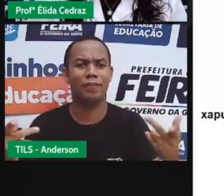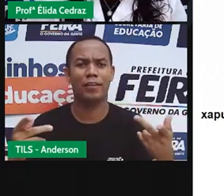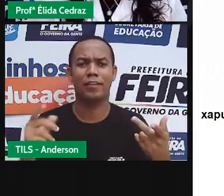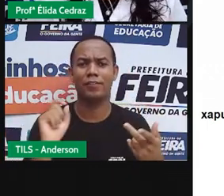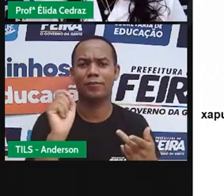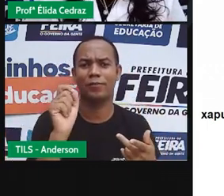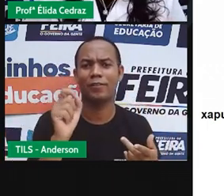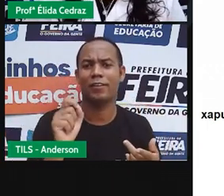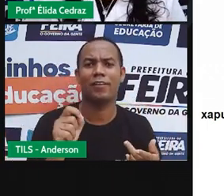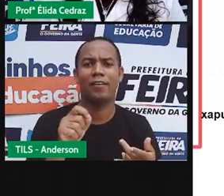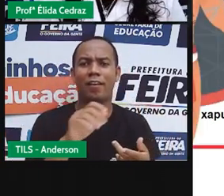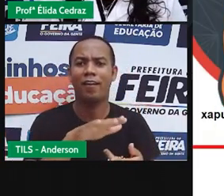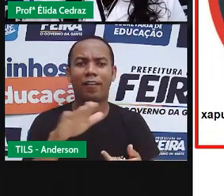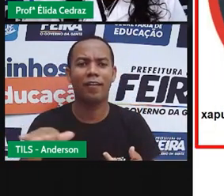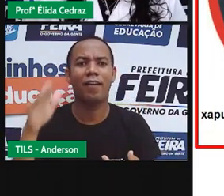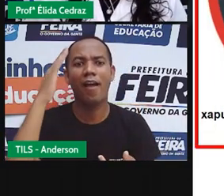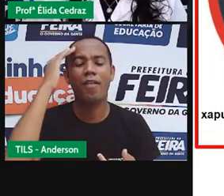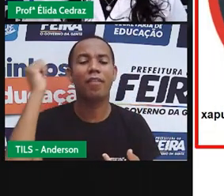dessa crença indígena.